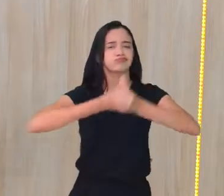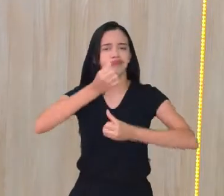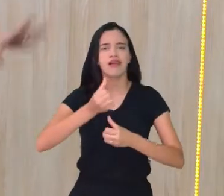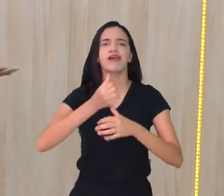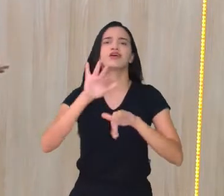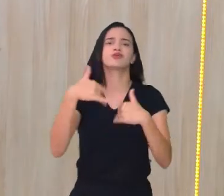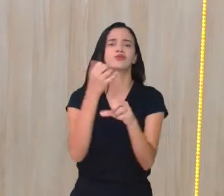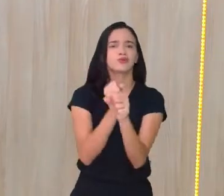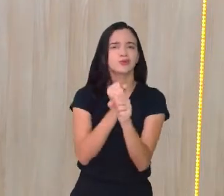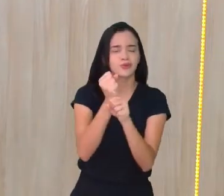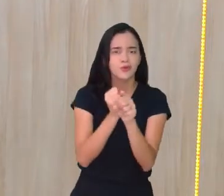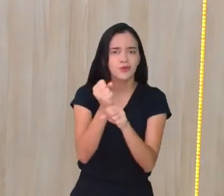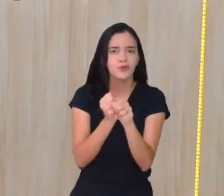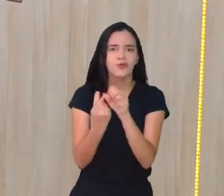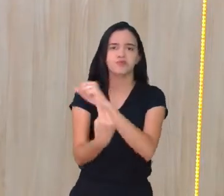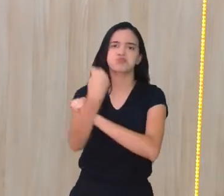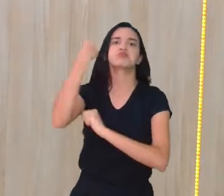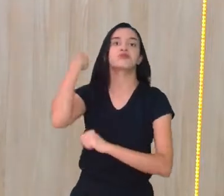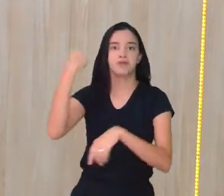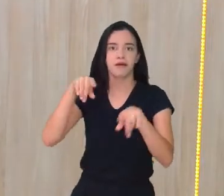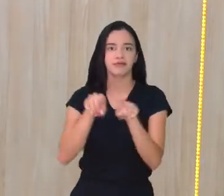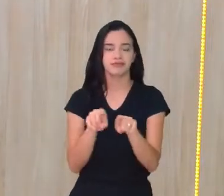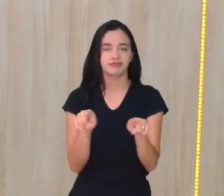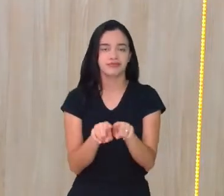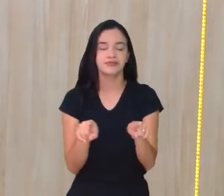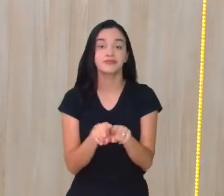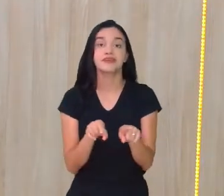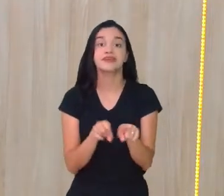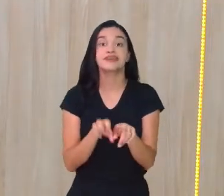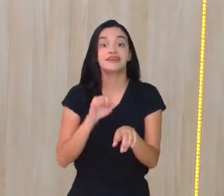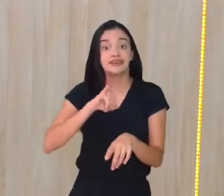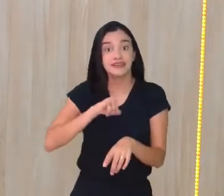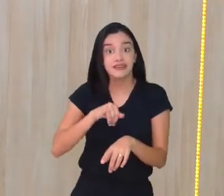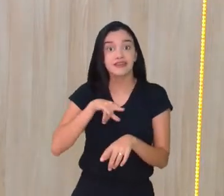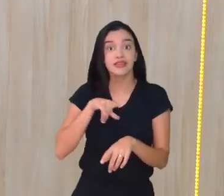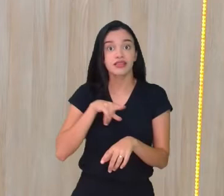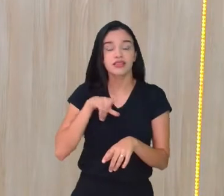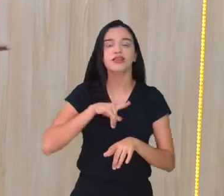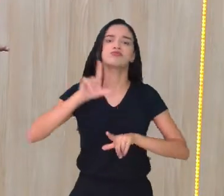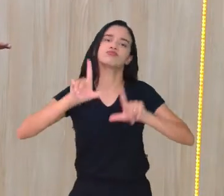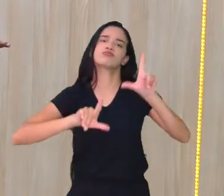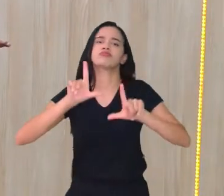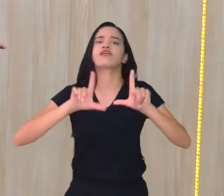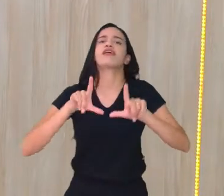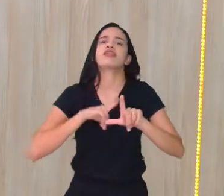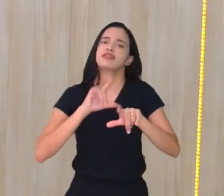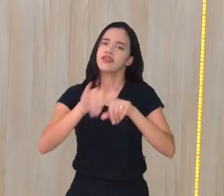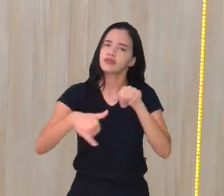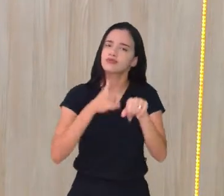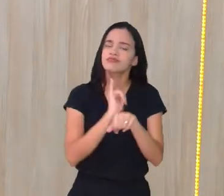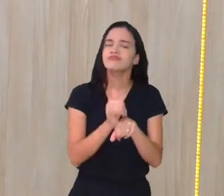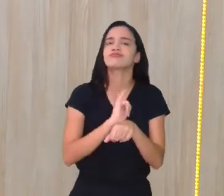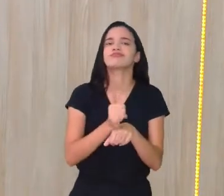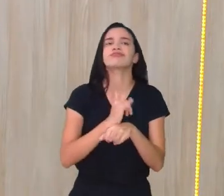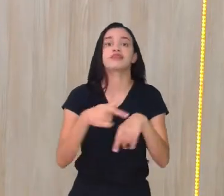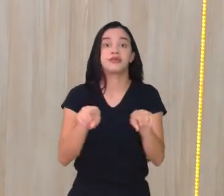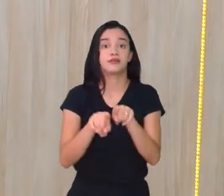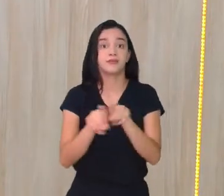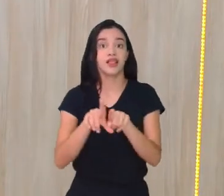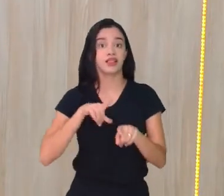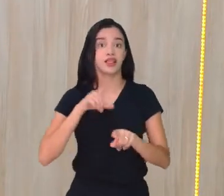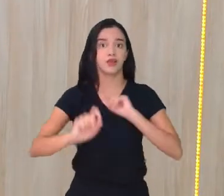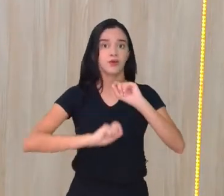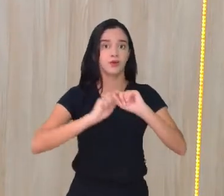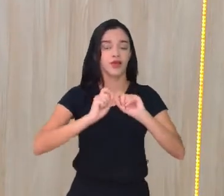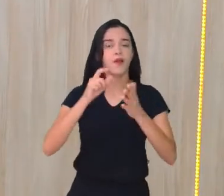aulas do ano passado, enfim, é uma festa, né? Se tem a tela da TV Nova Nordeste, tem o canal no YouTube, também tem